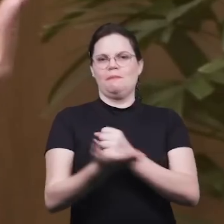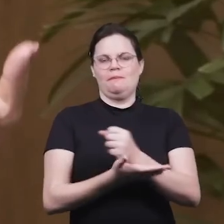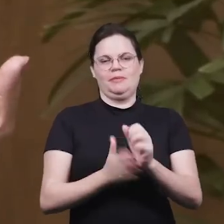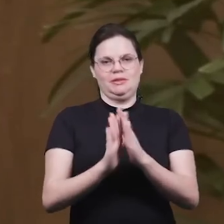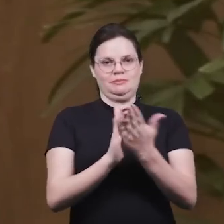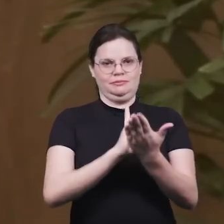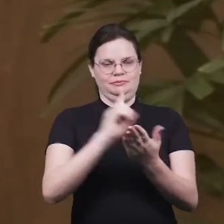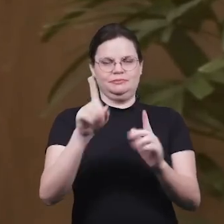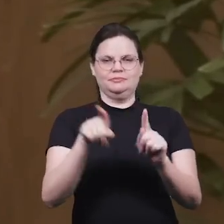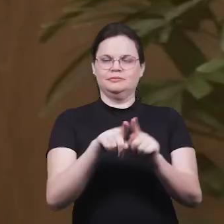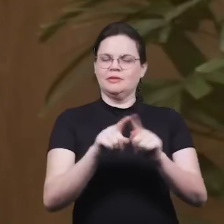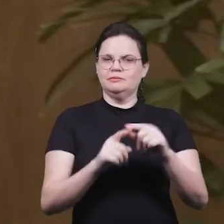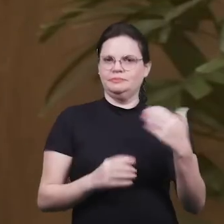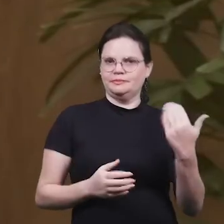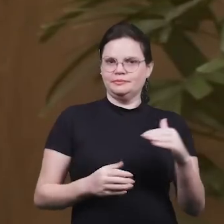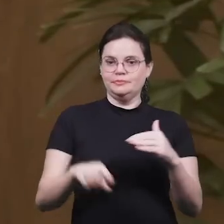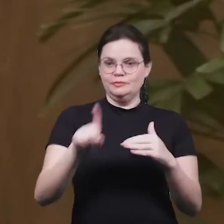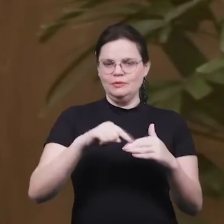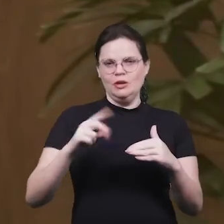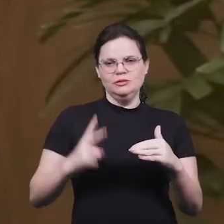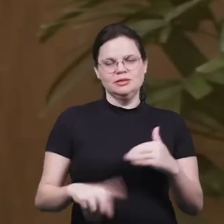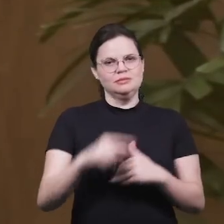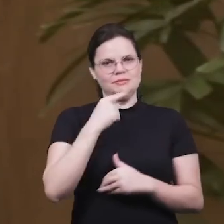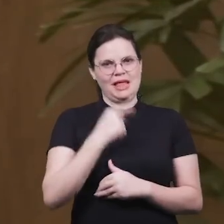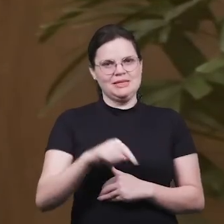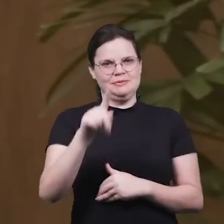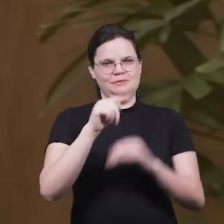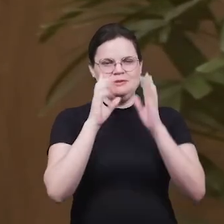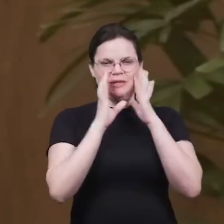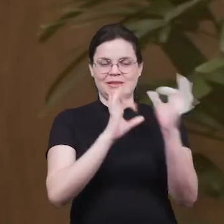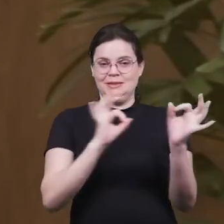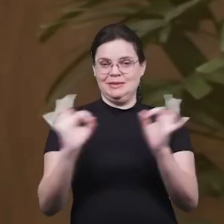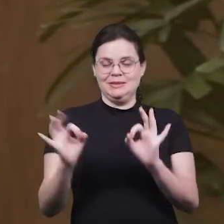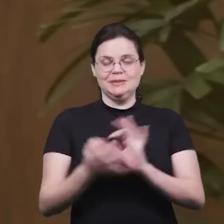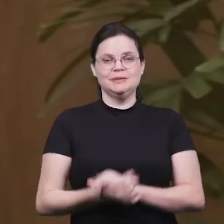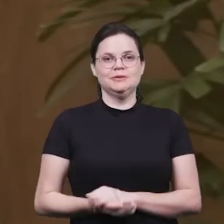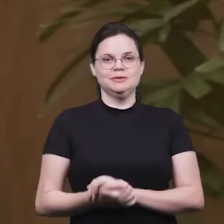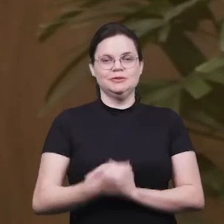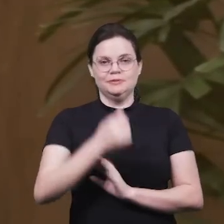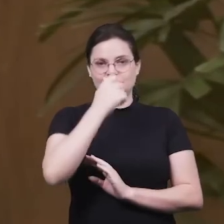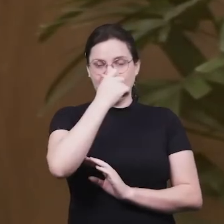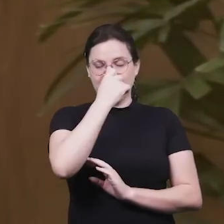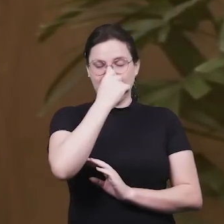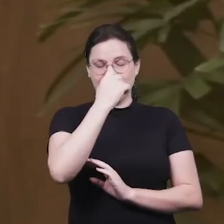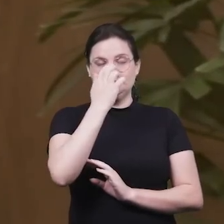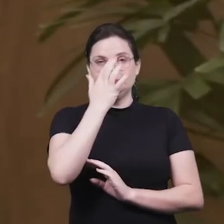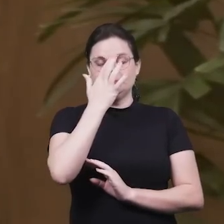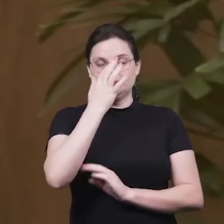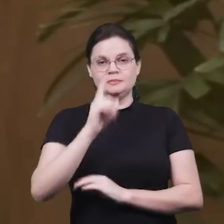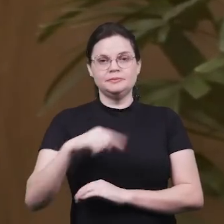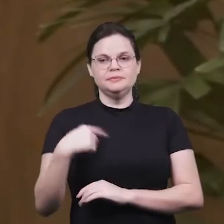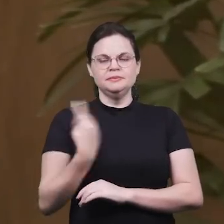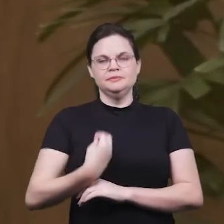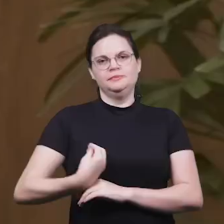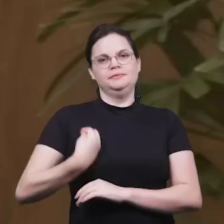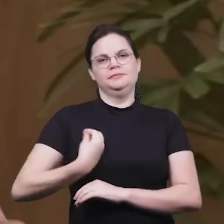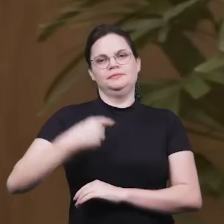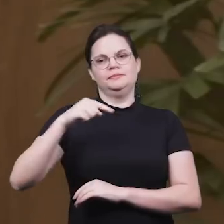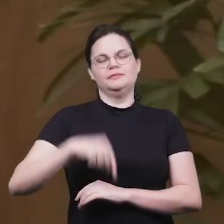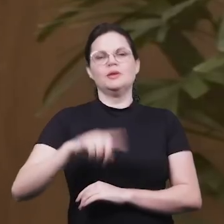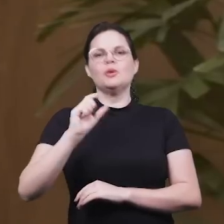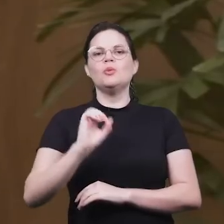com você que nos assiste. Você já sabe, nós estamos aqui acompanhando